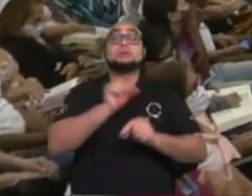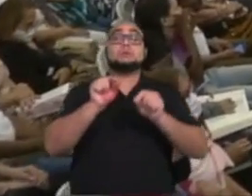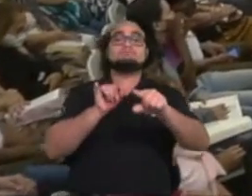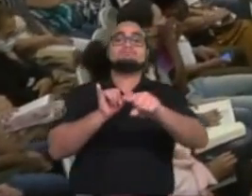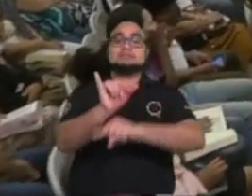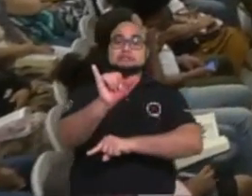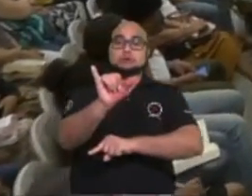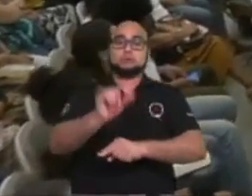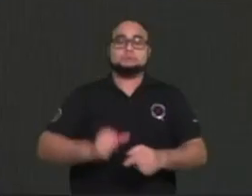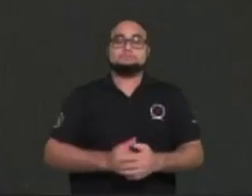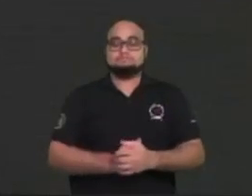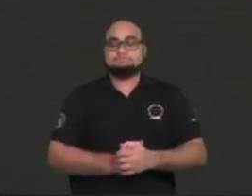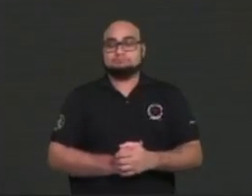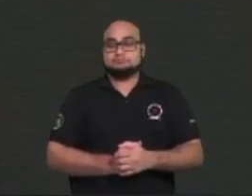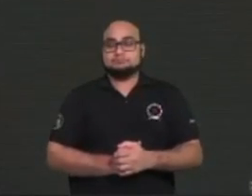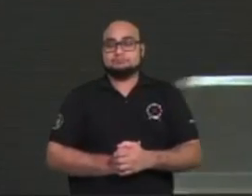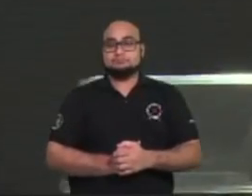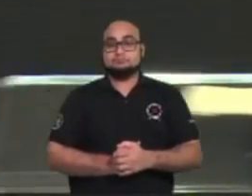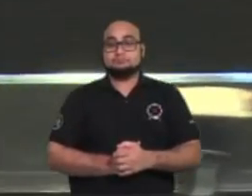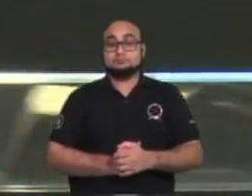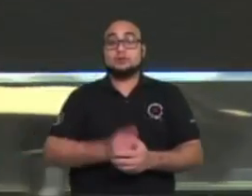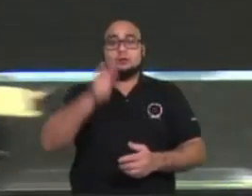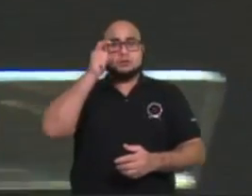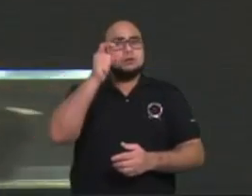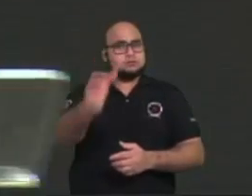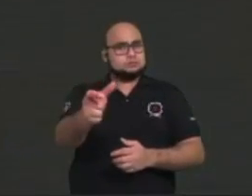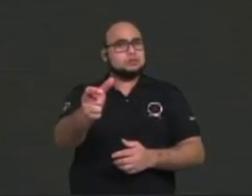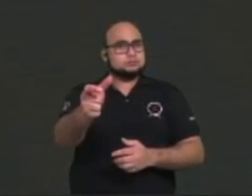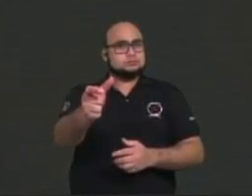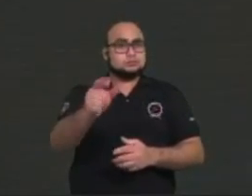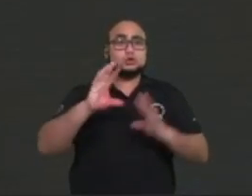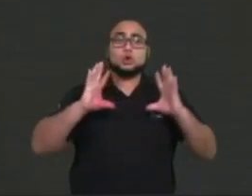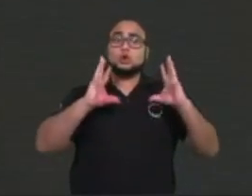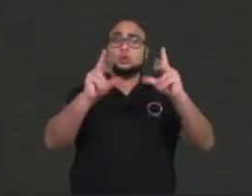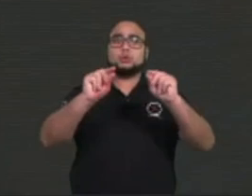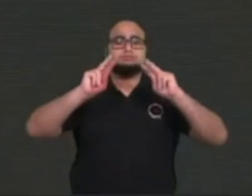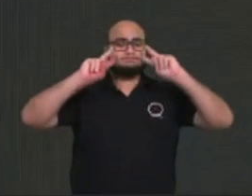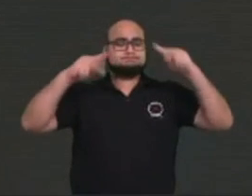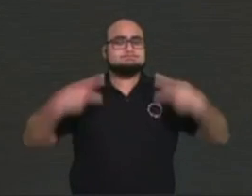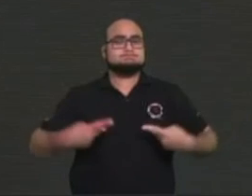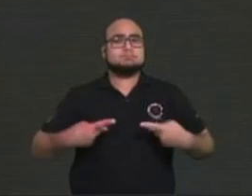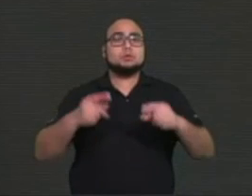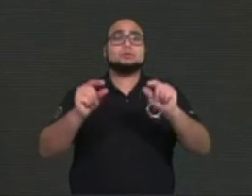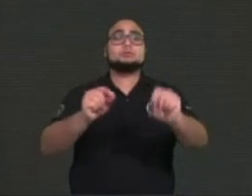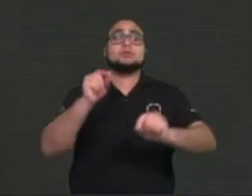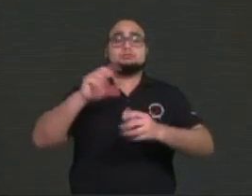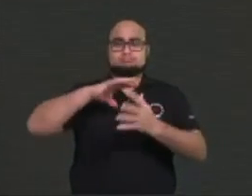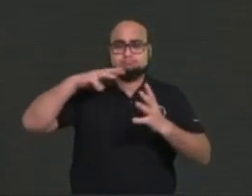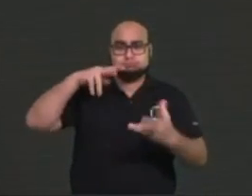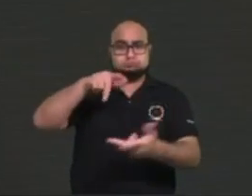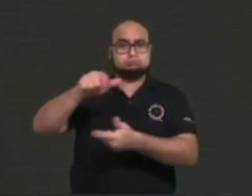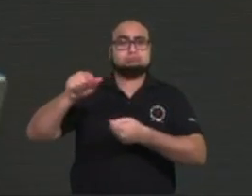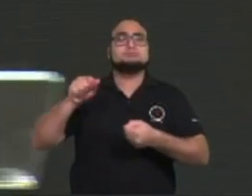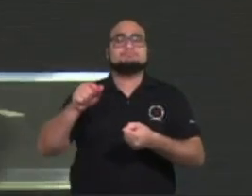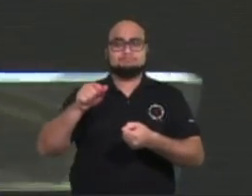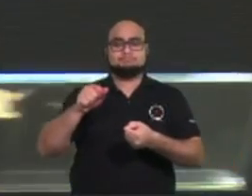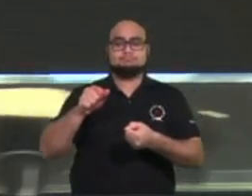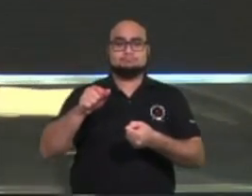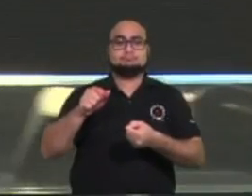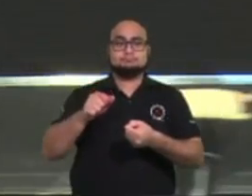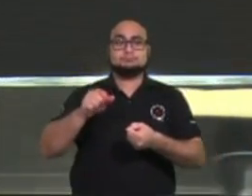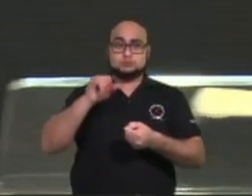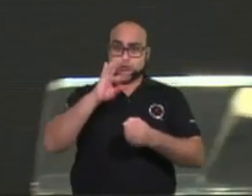e agora olha que coisa interessante em todo ser humano que tá no planeta terra e passa por Você